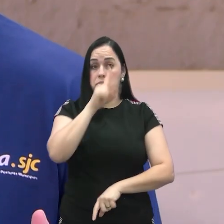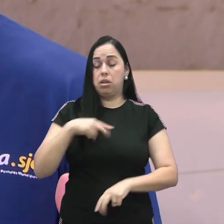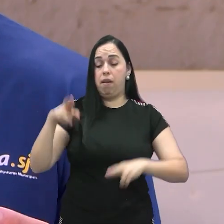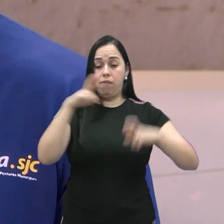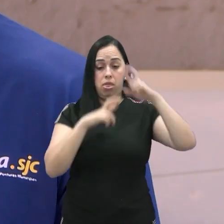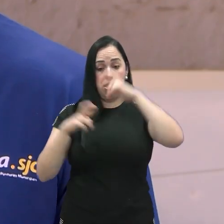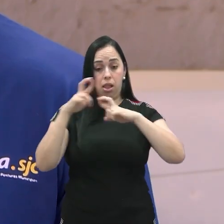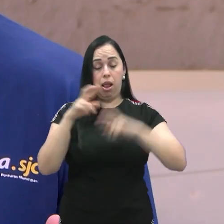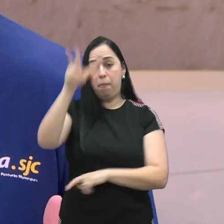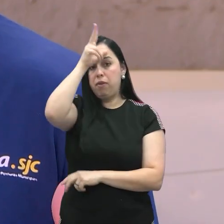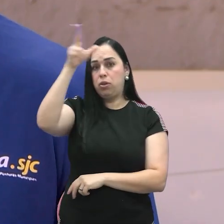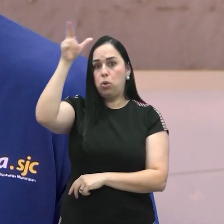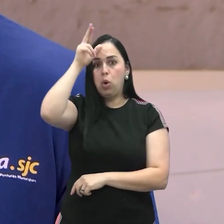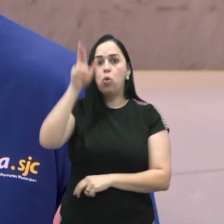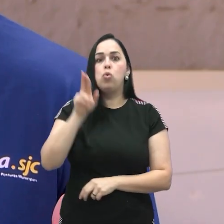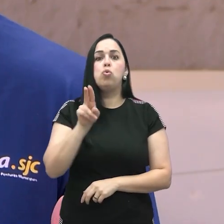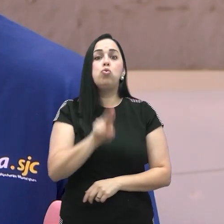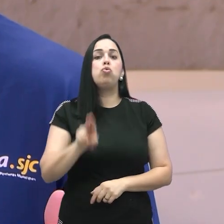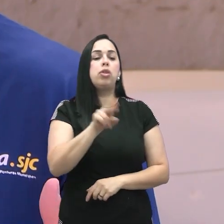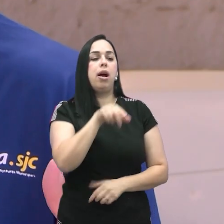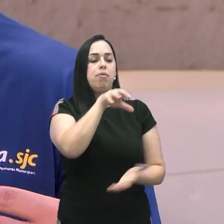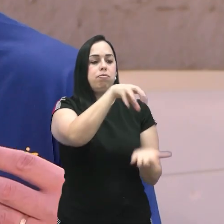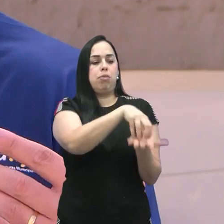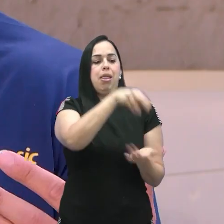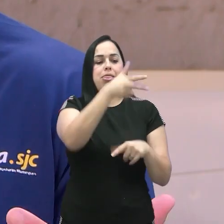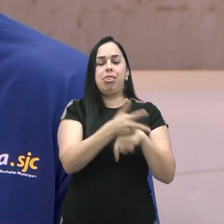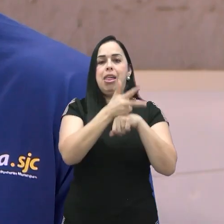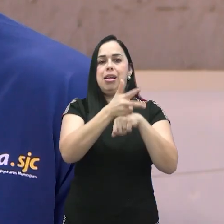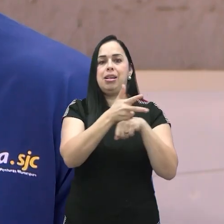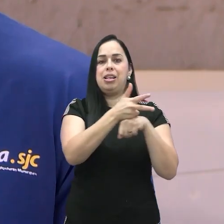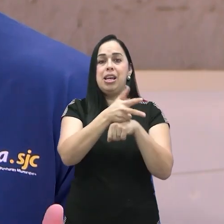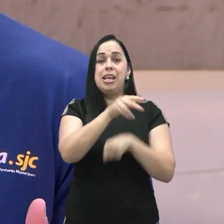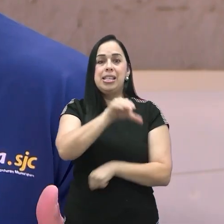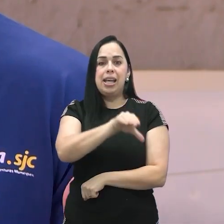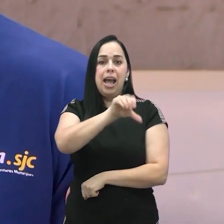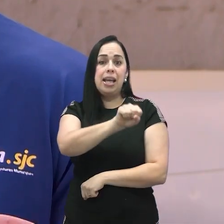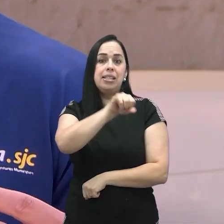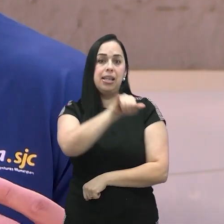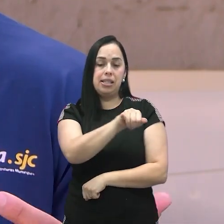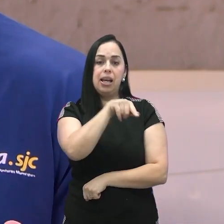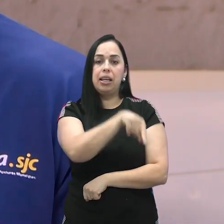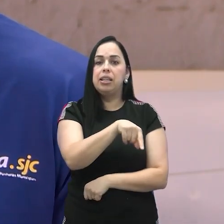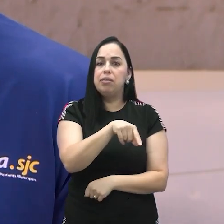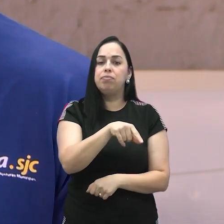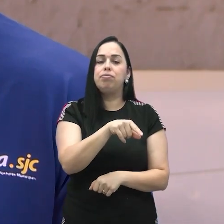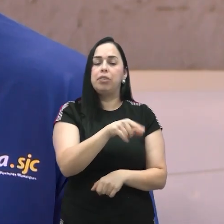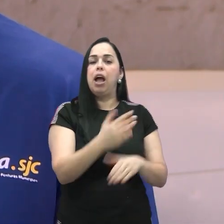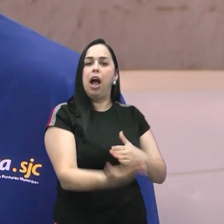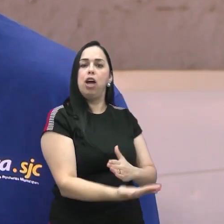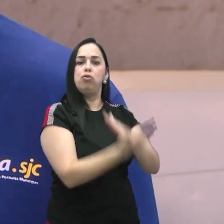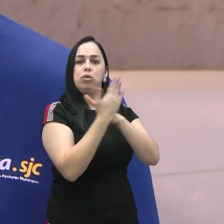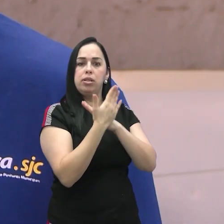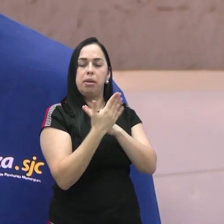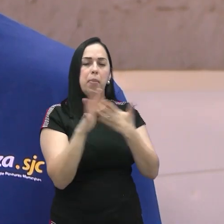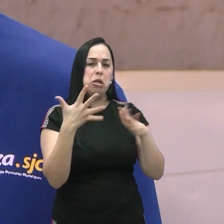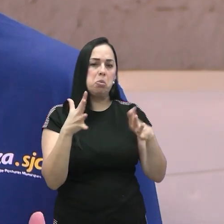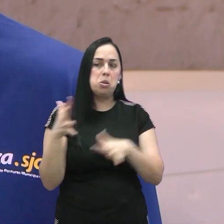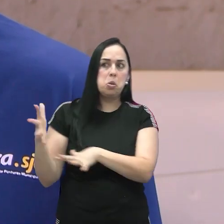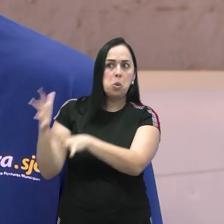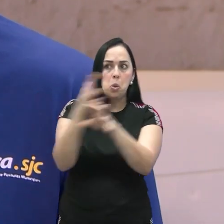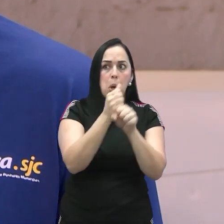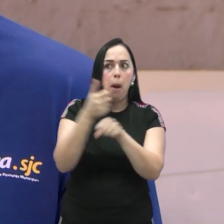a fiscalização, a prefeitura tem utilizado também as câmeras do CSI, o Centro de Segurança e Inteligência aqui de São José. São